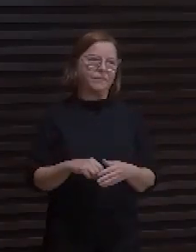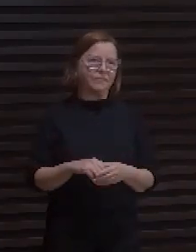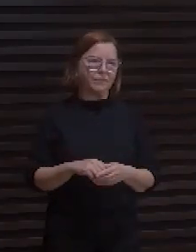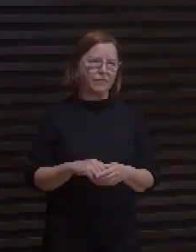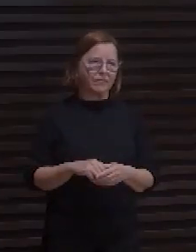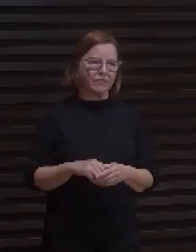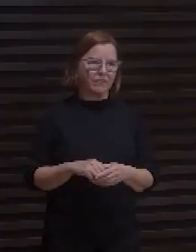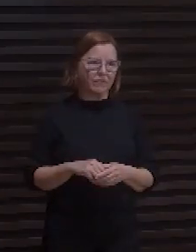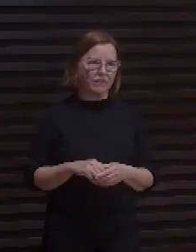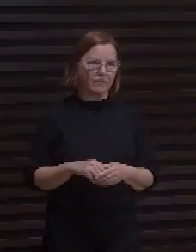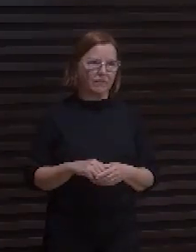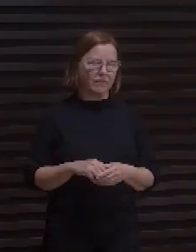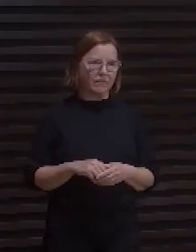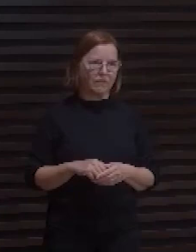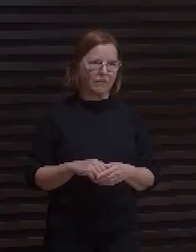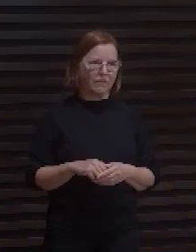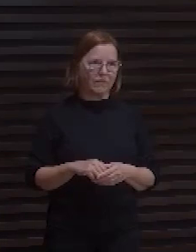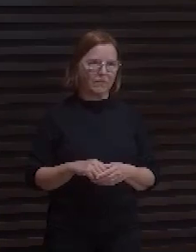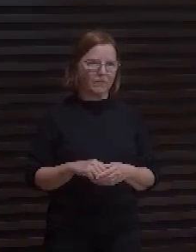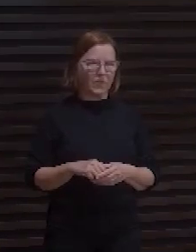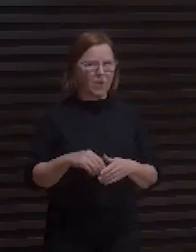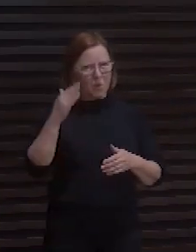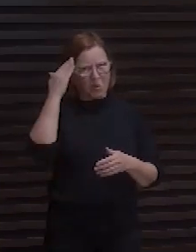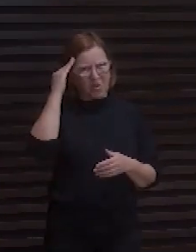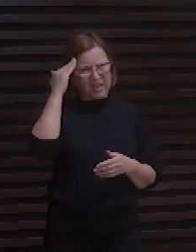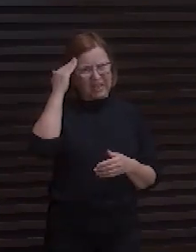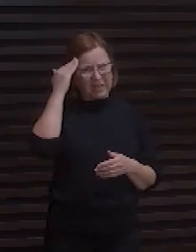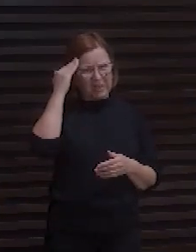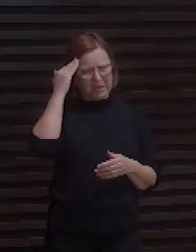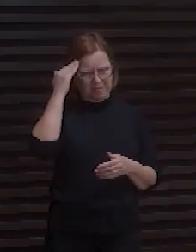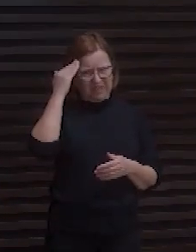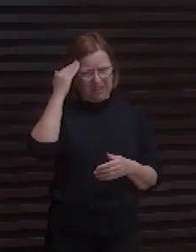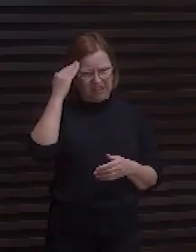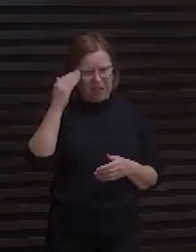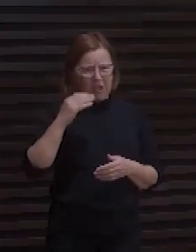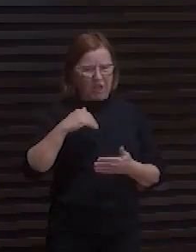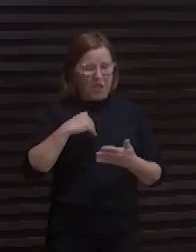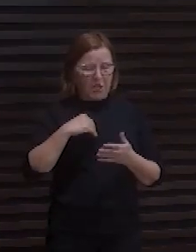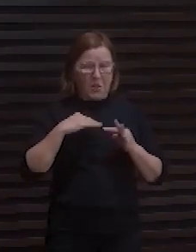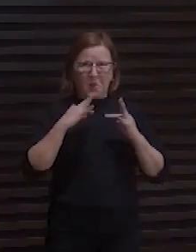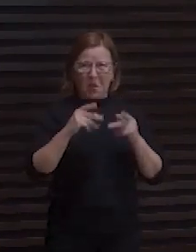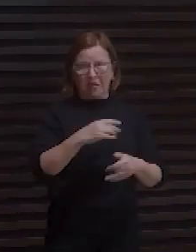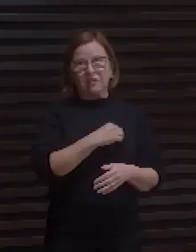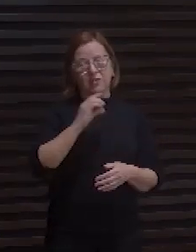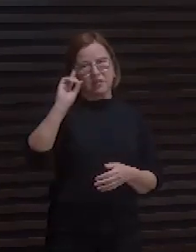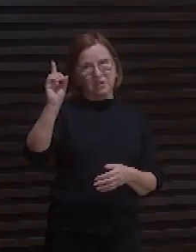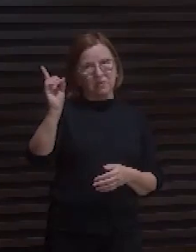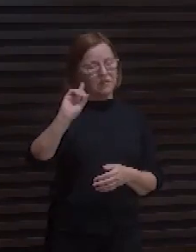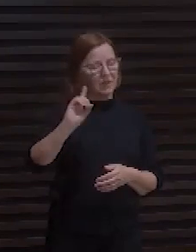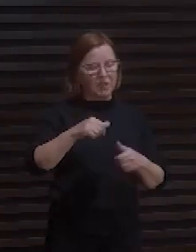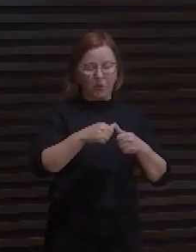Aquela teologia ou aquele entendimento de que todos são filhos de Deus, isso não está